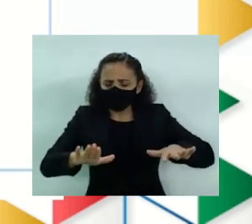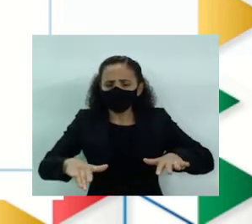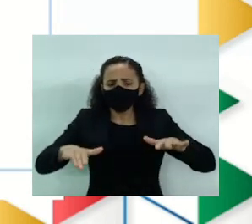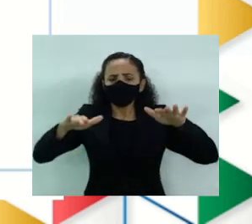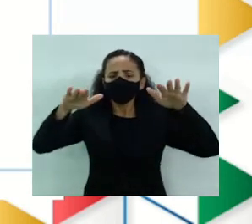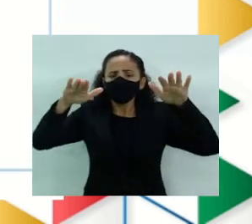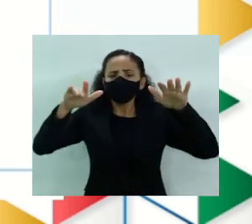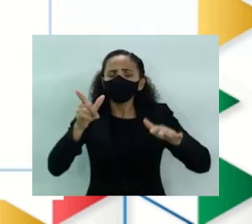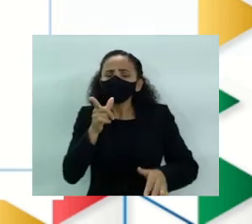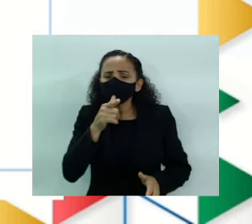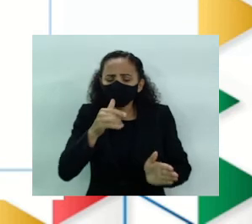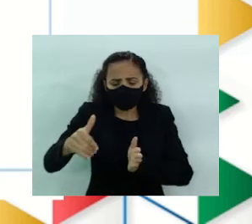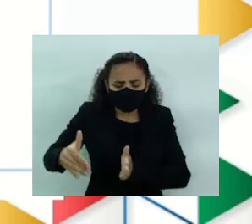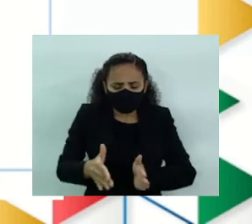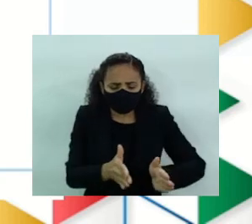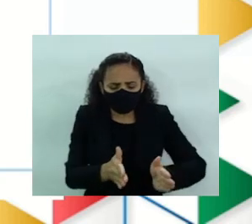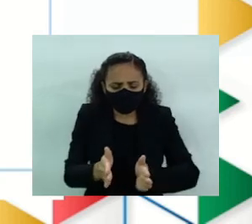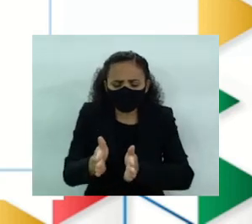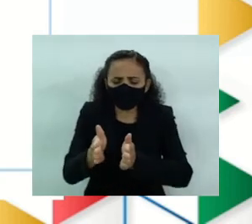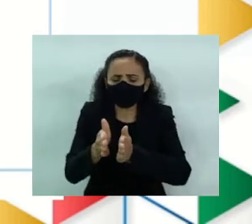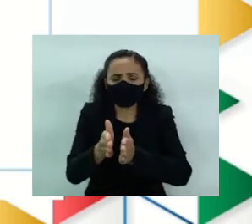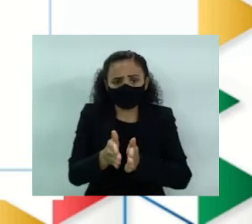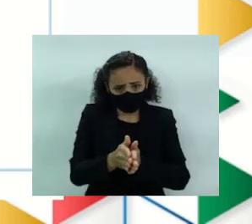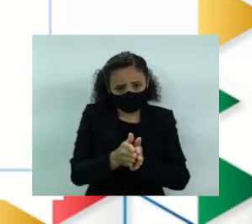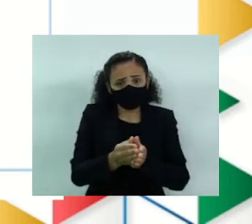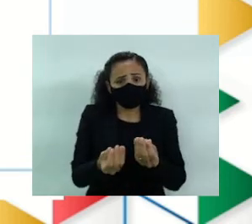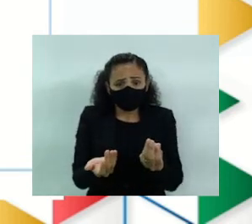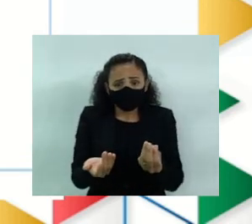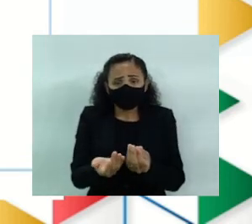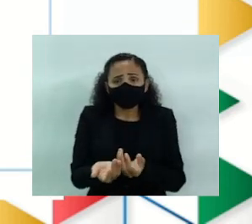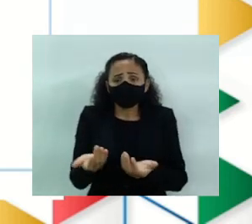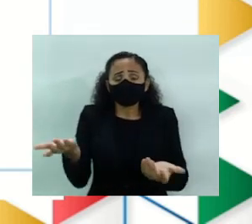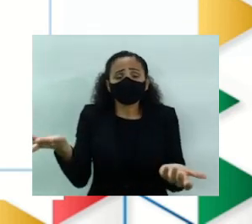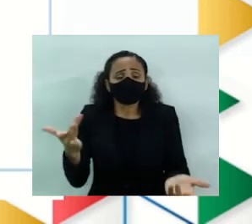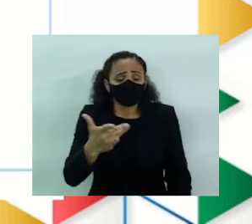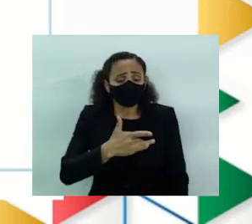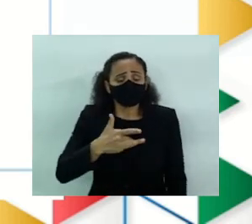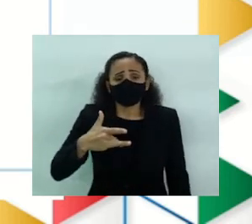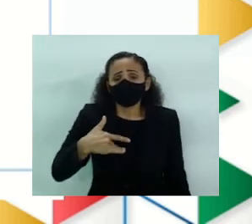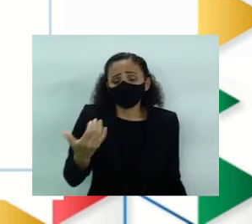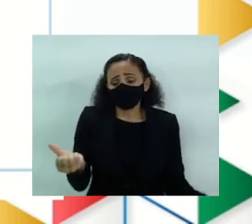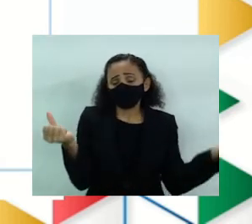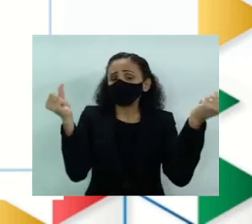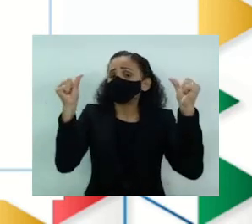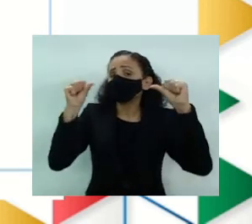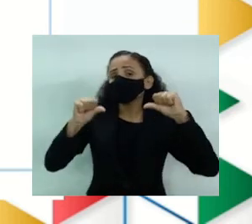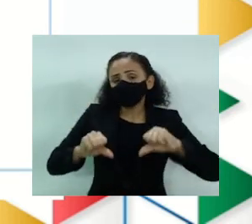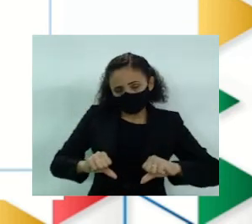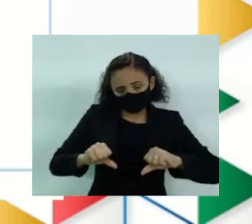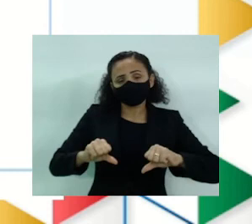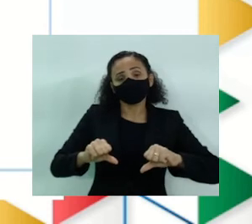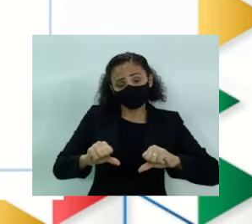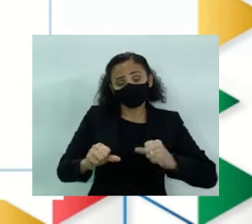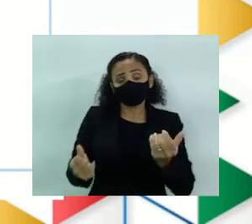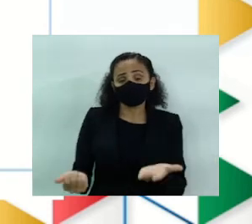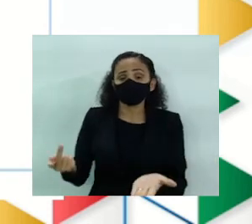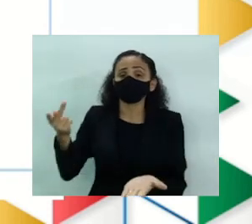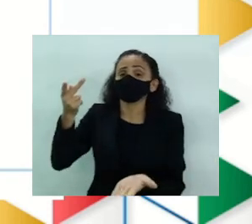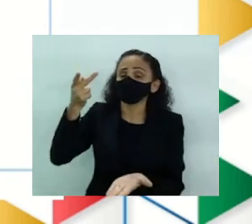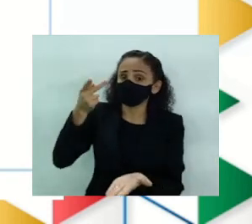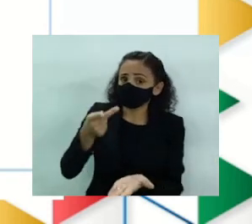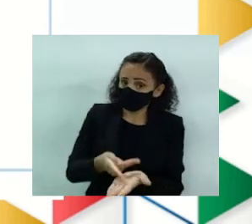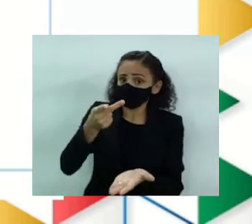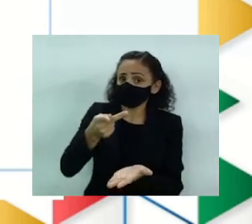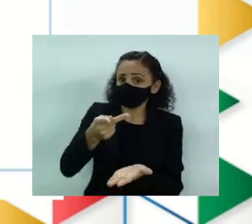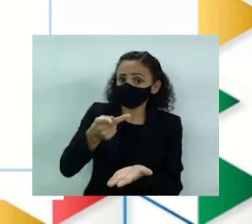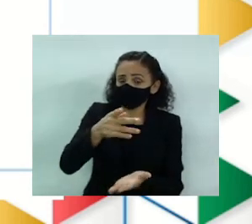e a poluição do ar e diminuição da qualidade de vida. Né? Então são essas as consequências que podem acontecer,